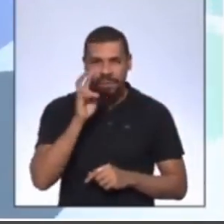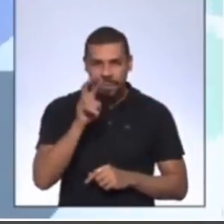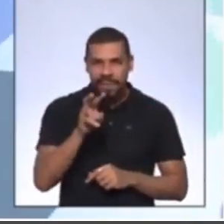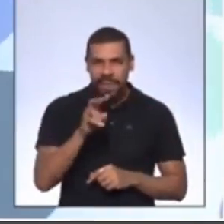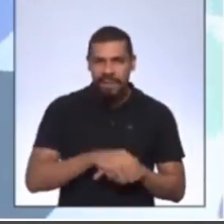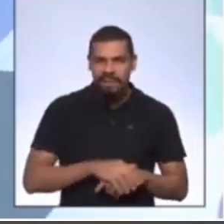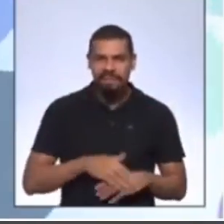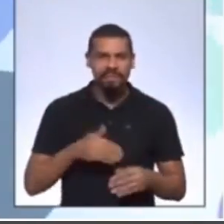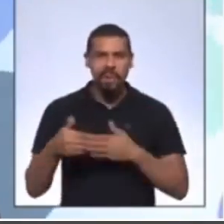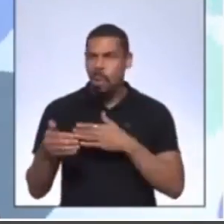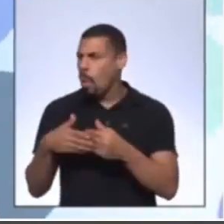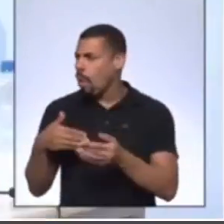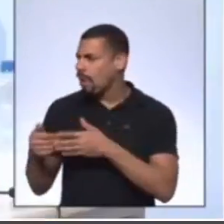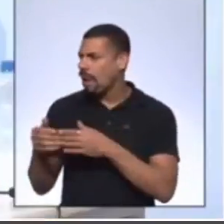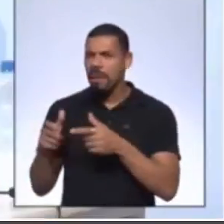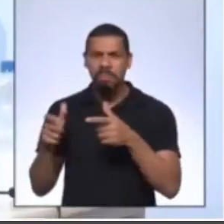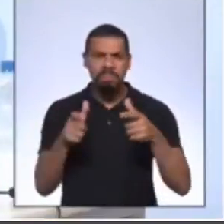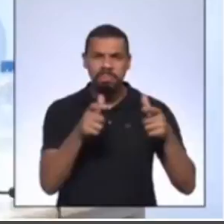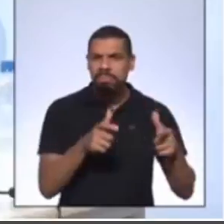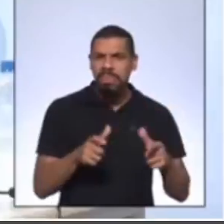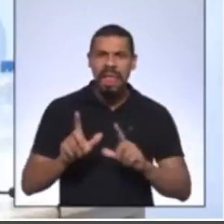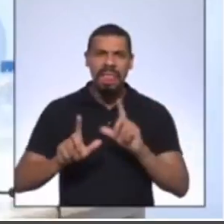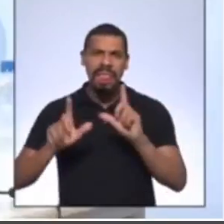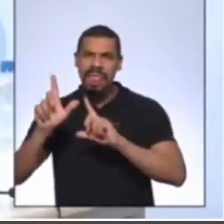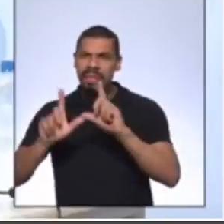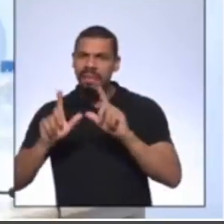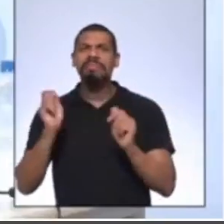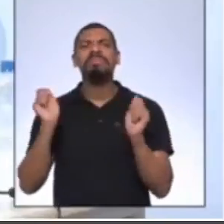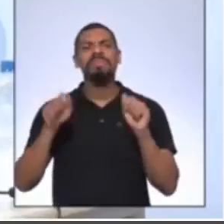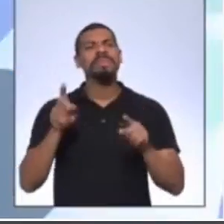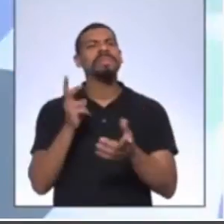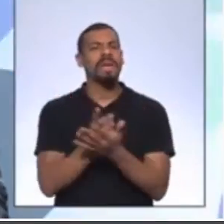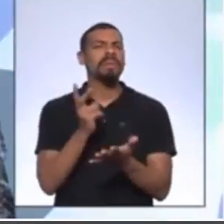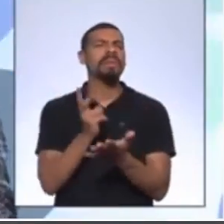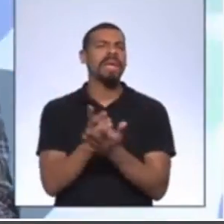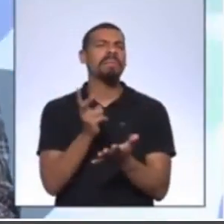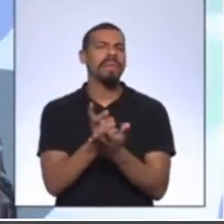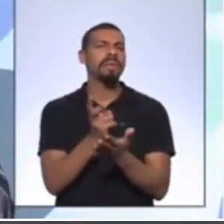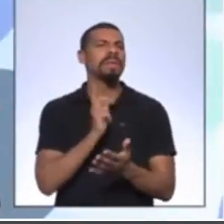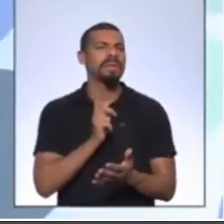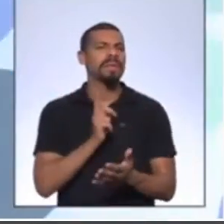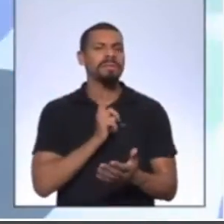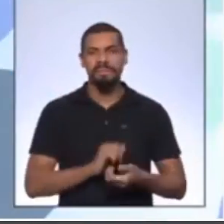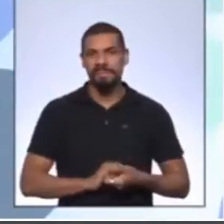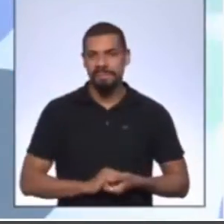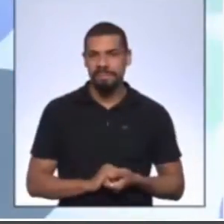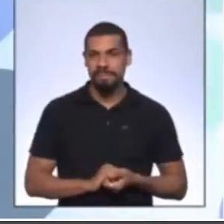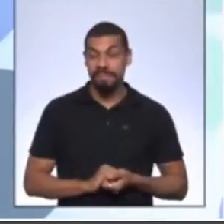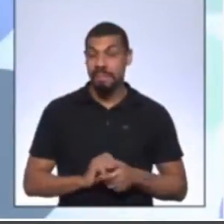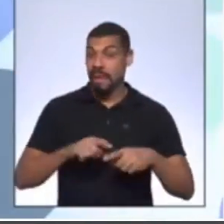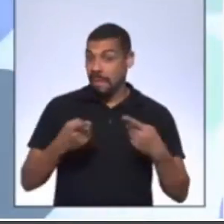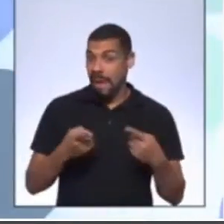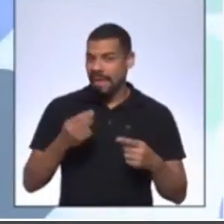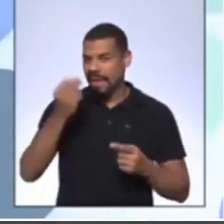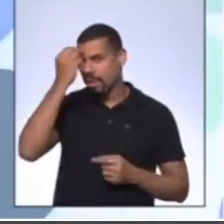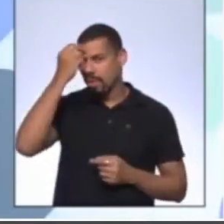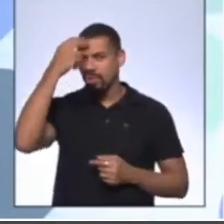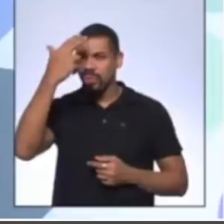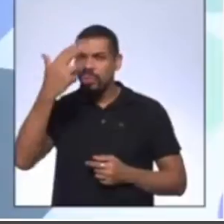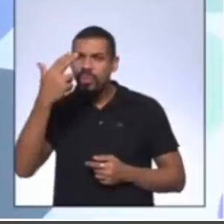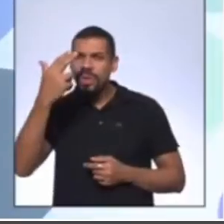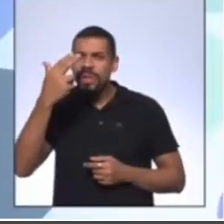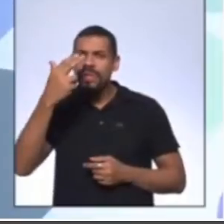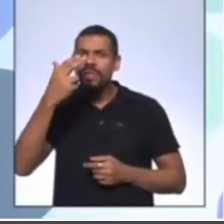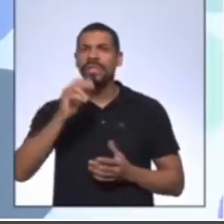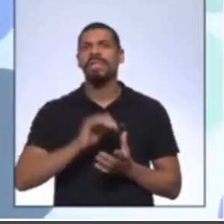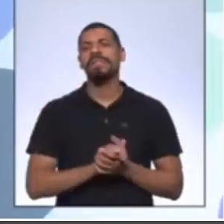você já vai em qual canal for não é bom são joão exatamente domingo chega aí só que essa essa coisa cultura né